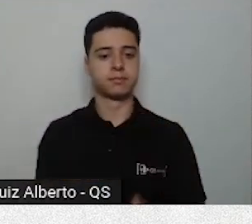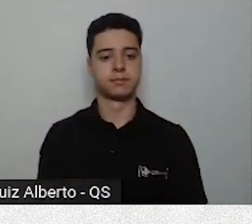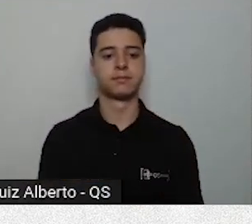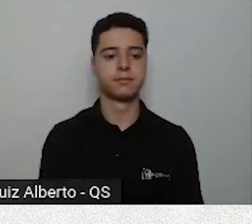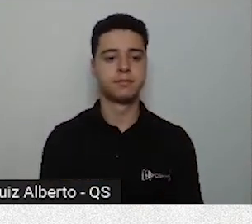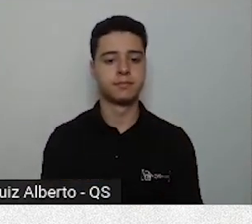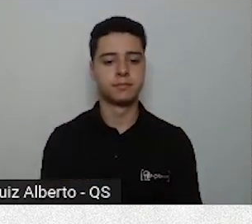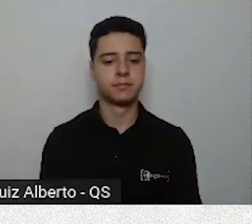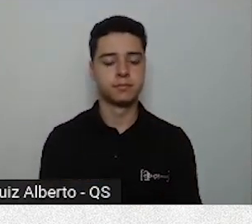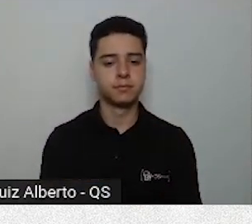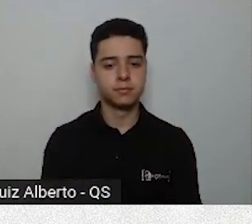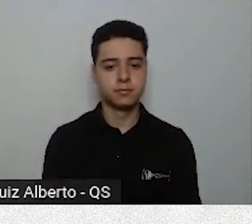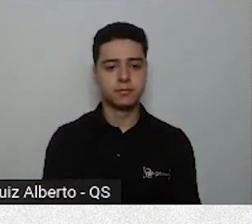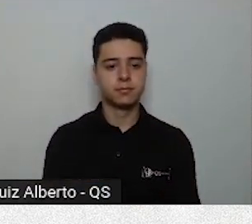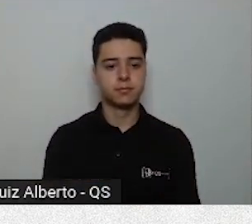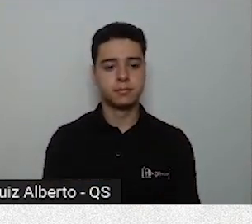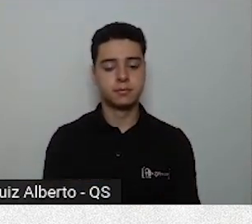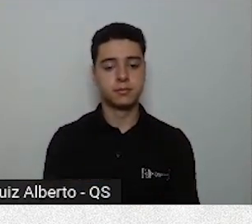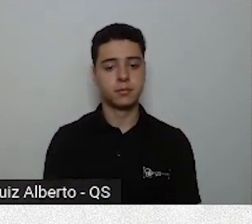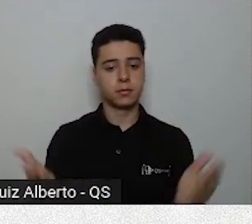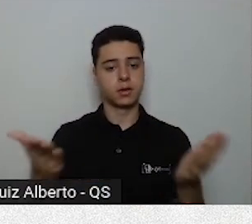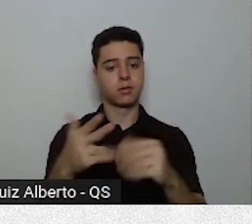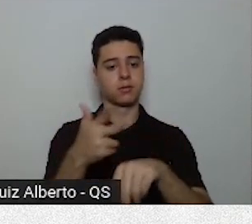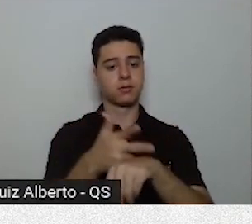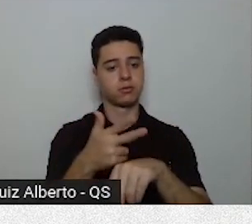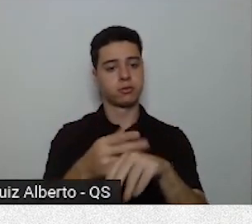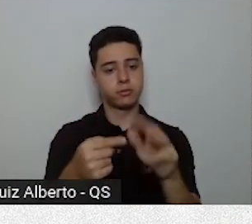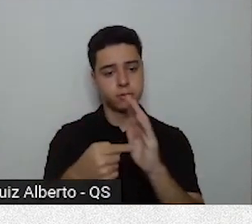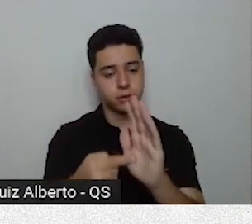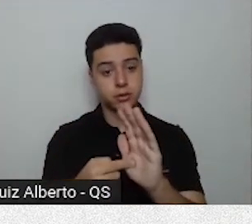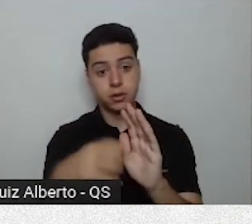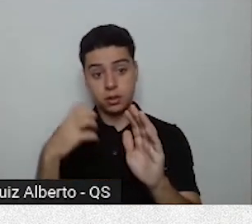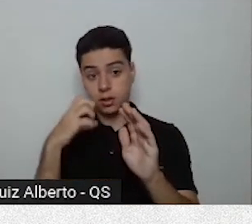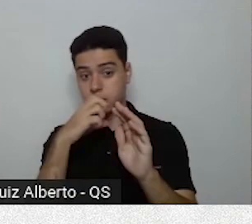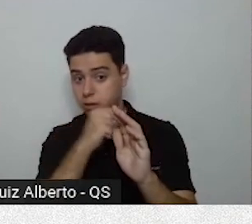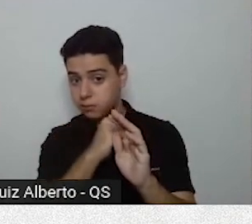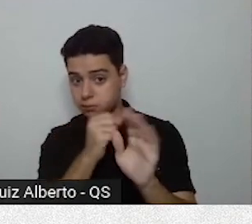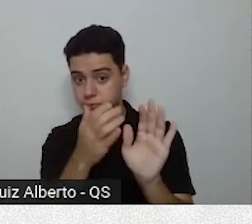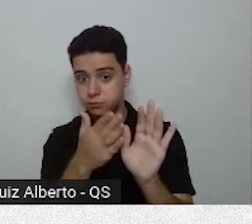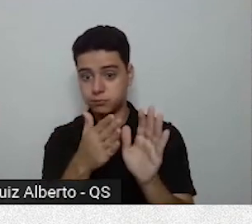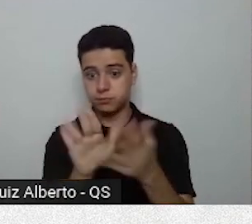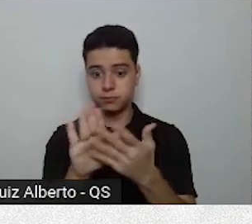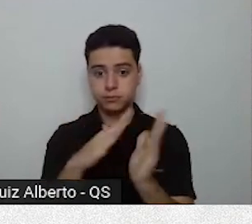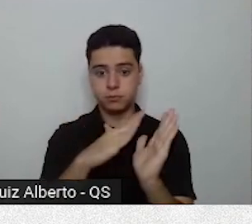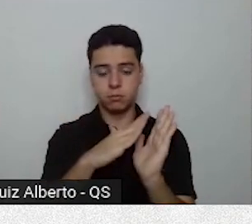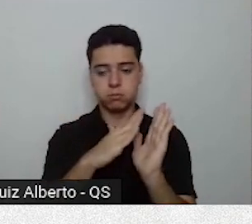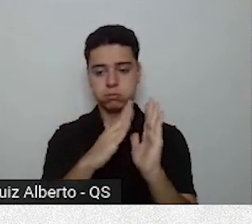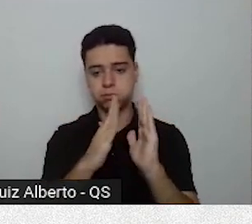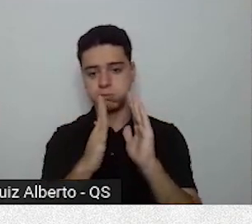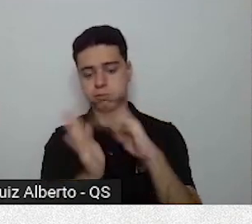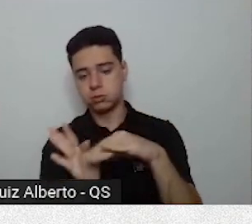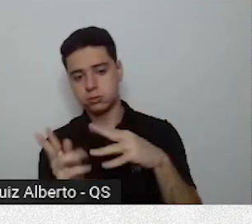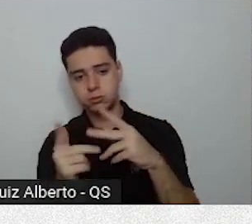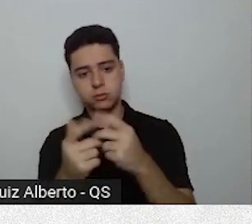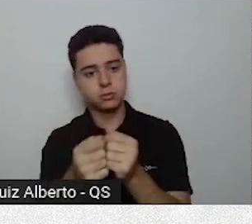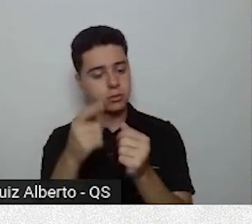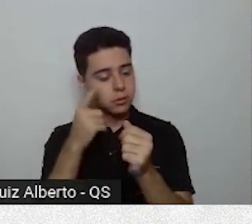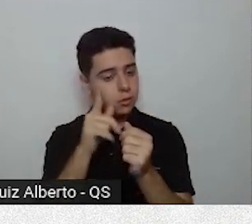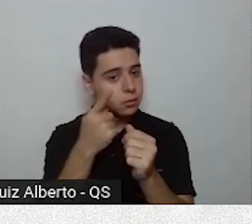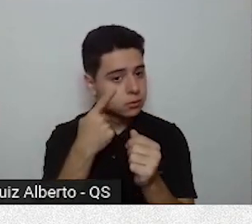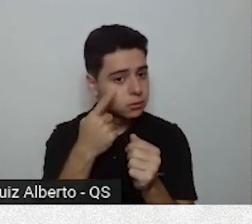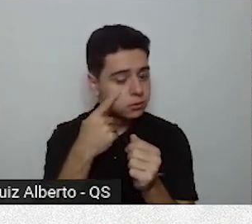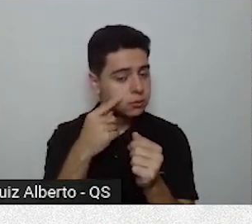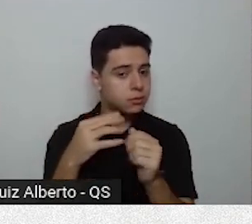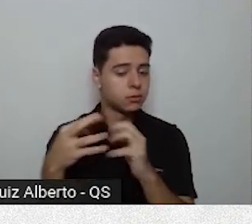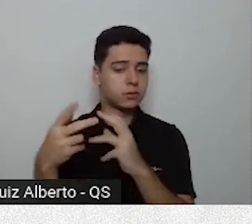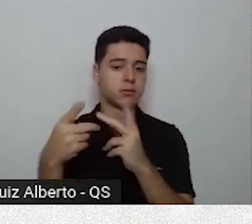Então agora a gente vai passar esse vídeo. Está acelerado só para vocês verem, né,